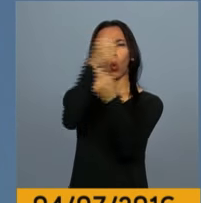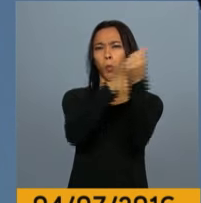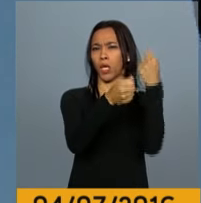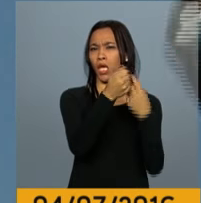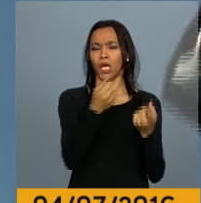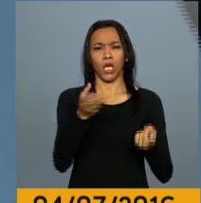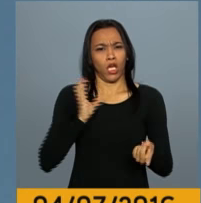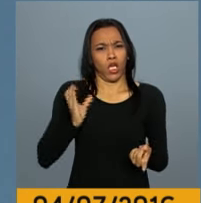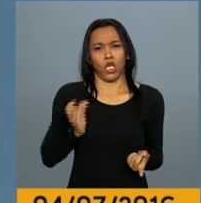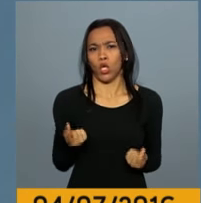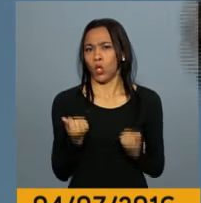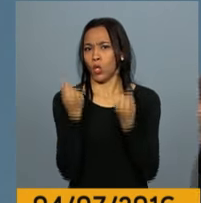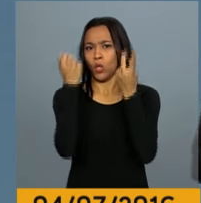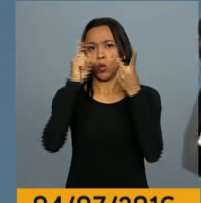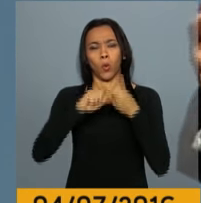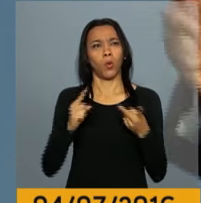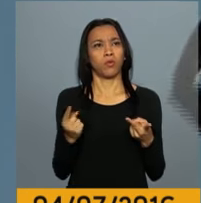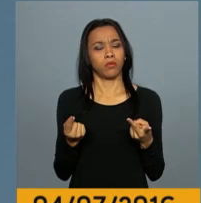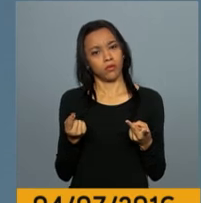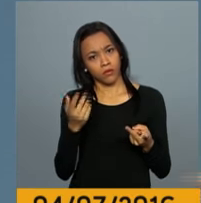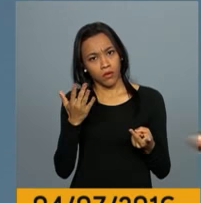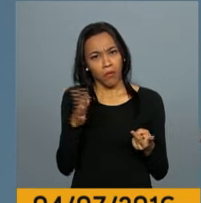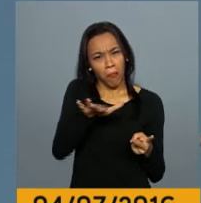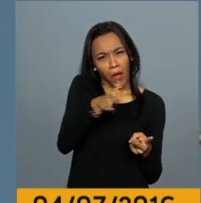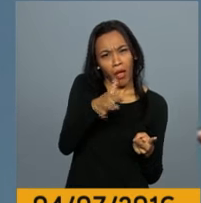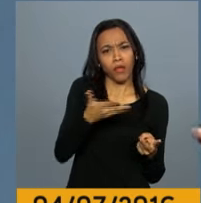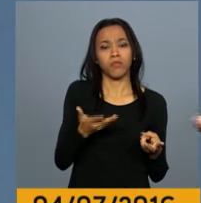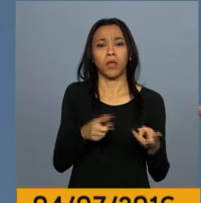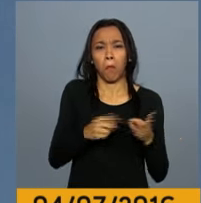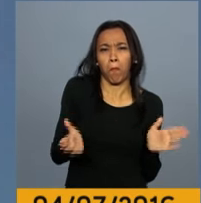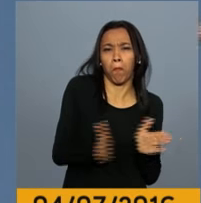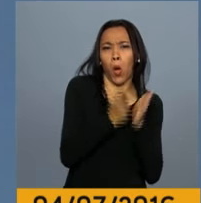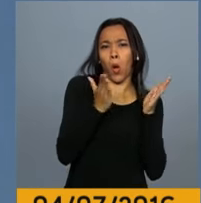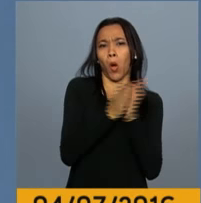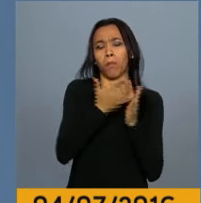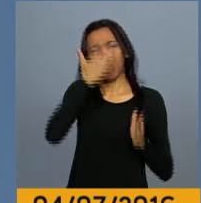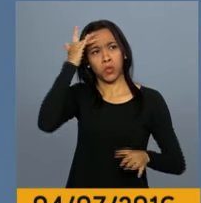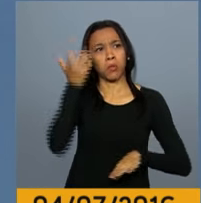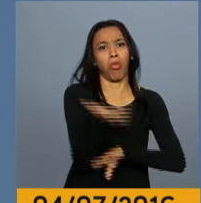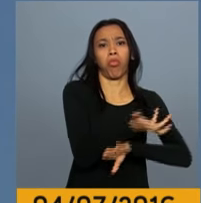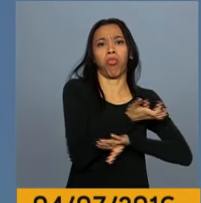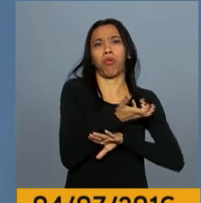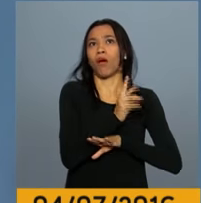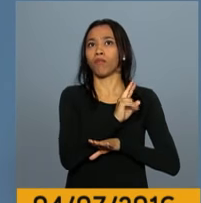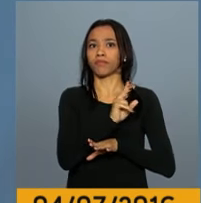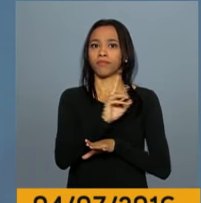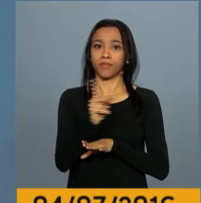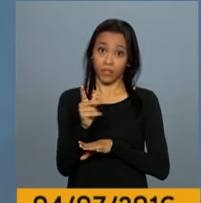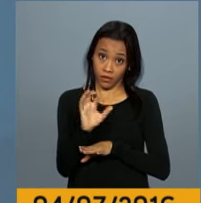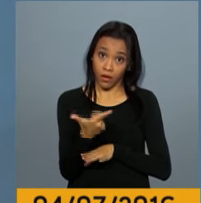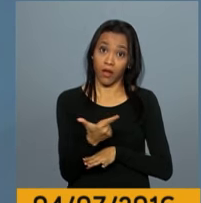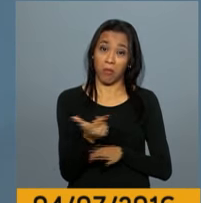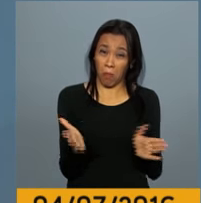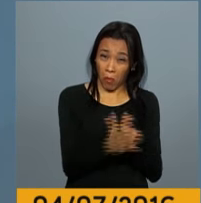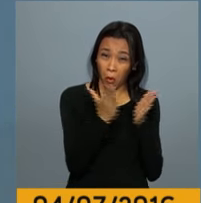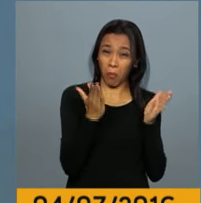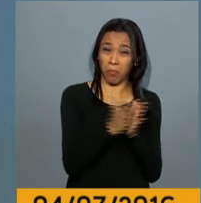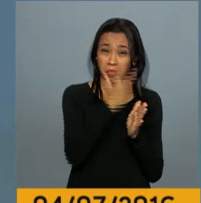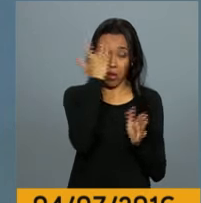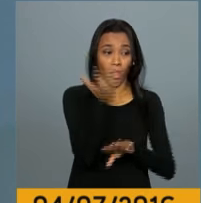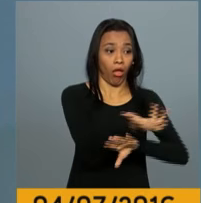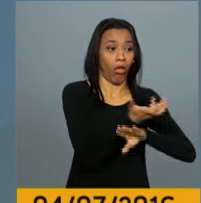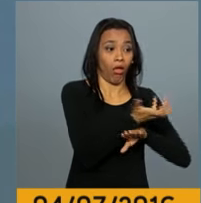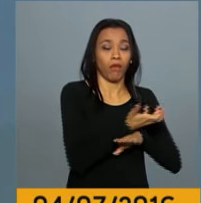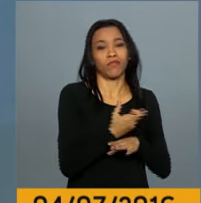ricos, médios, pobres e extrema pobreza, é claro que enquanto houver extrema pobreza, você precisa